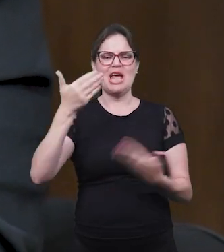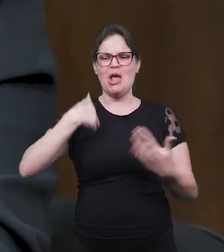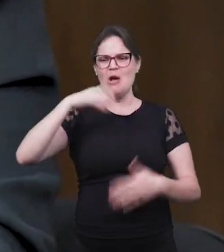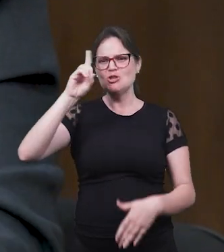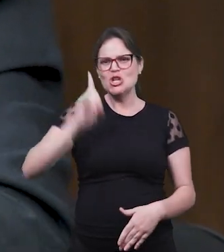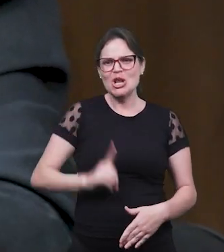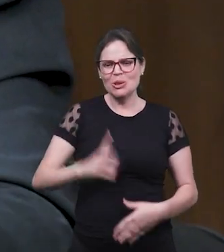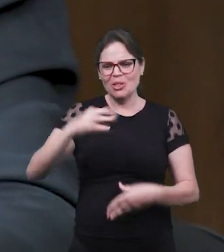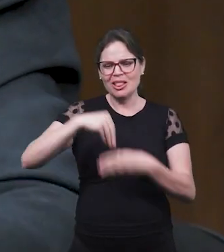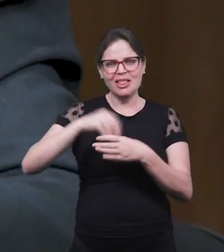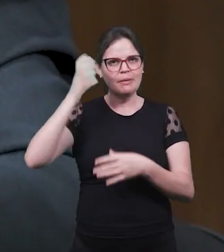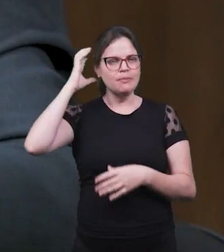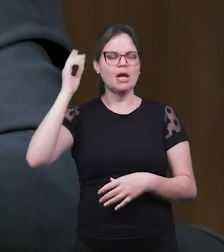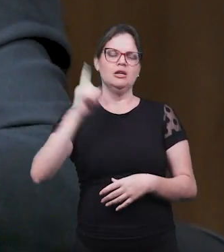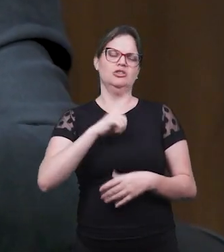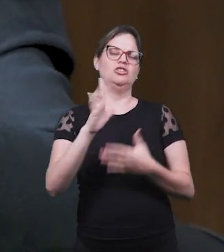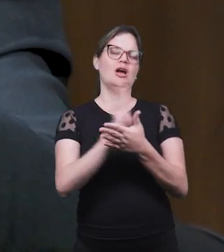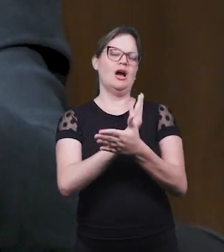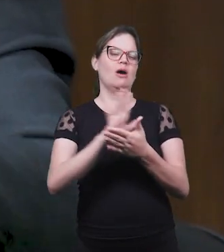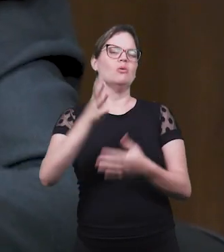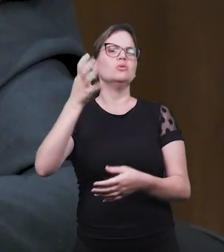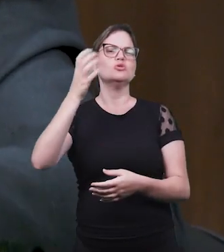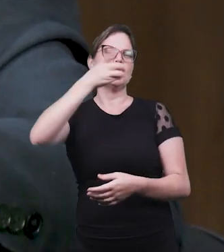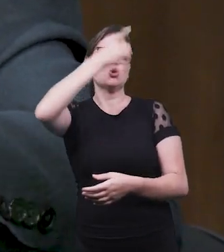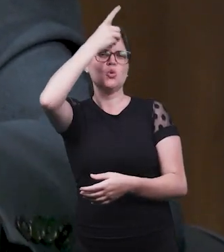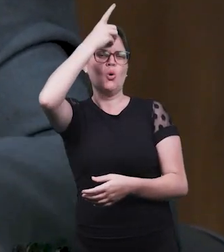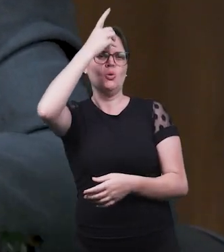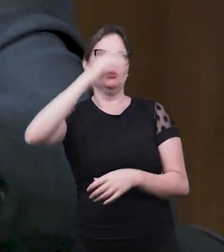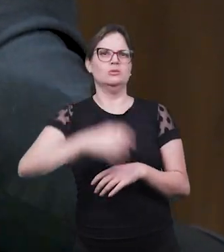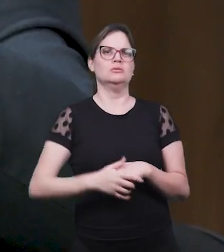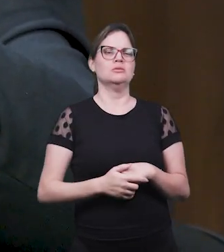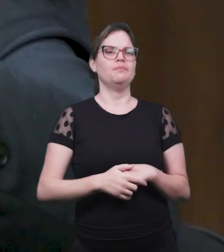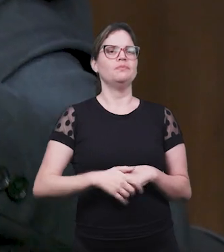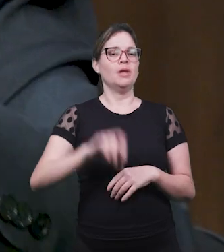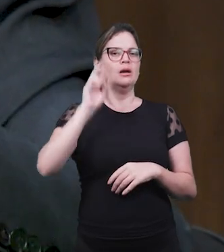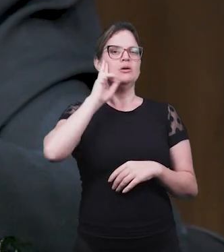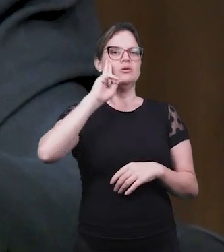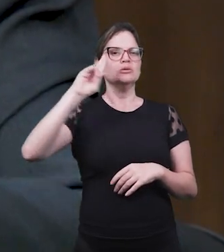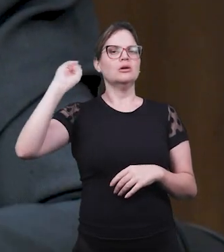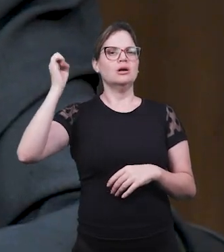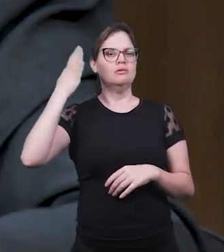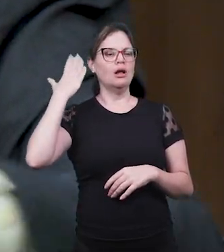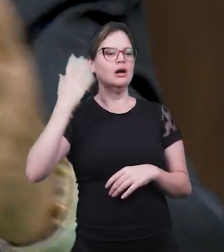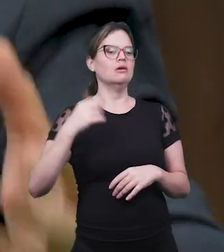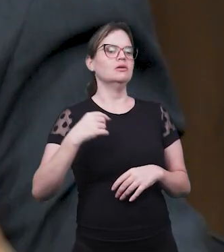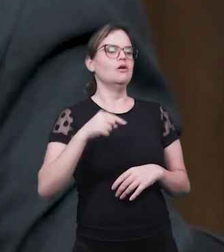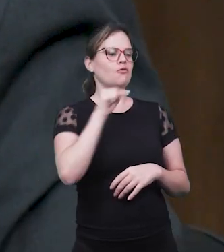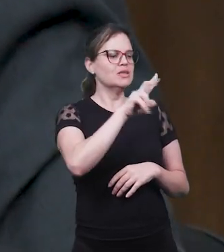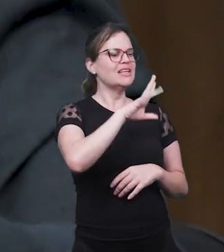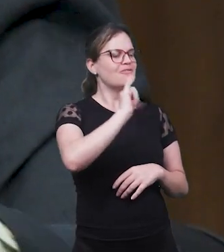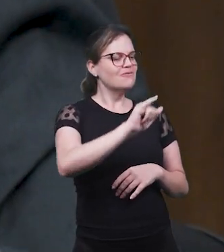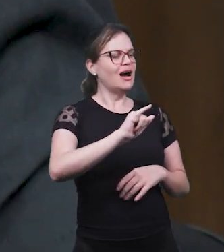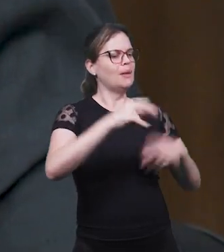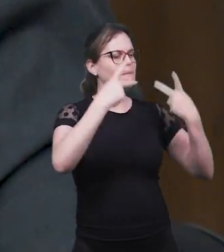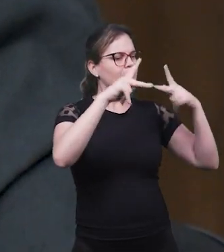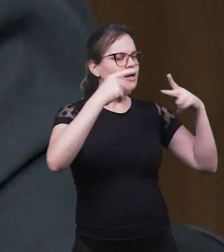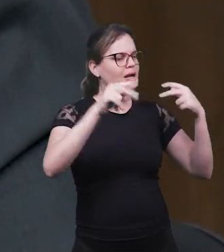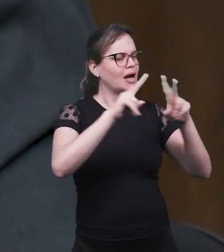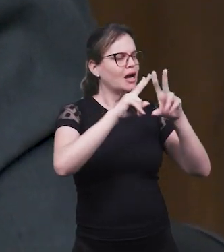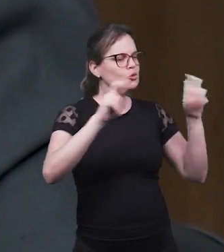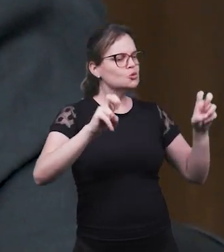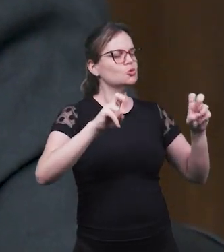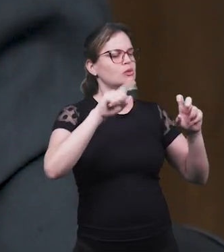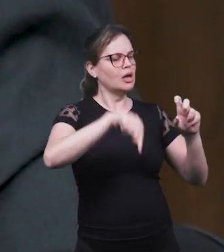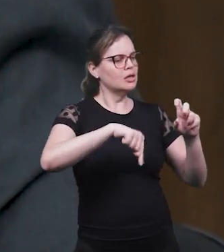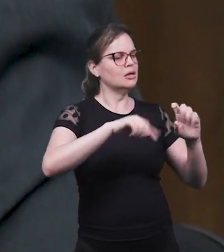dons que mostravam que o Senhor iria me levar para falar desta obra para muita gente. Amém,